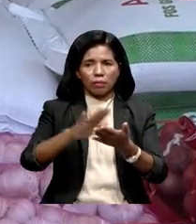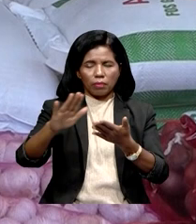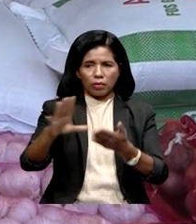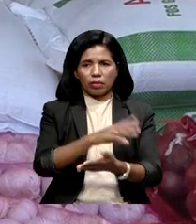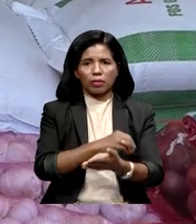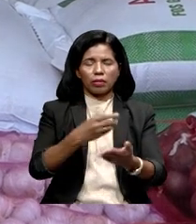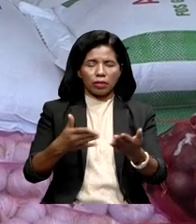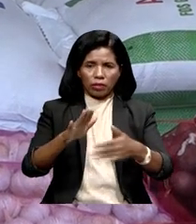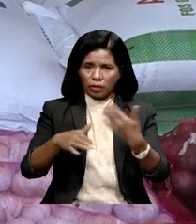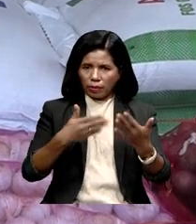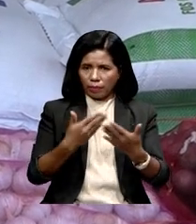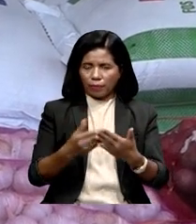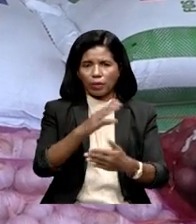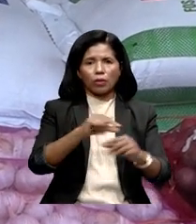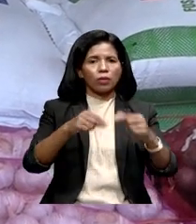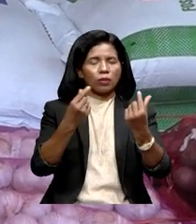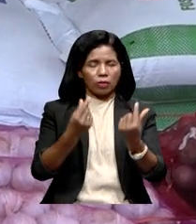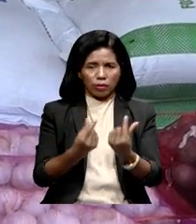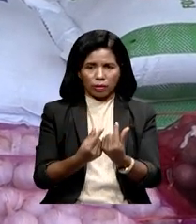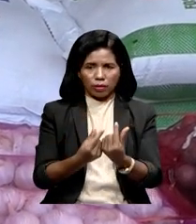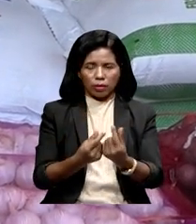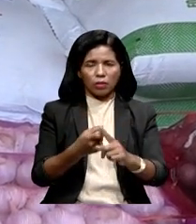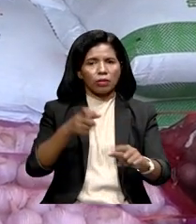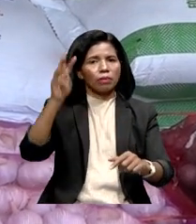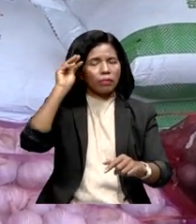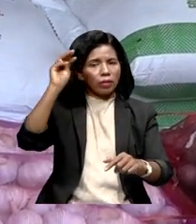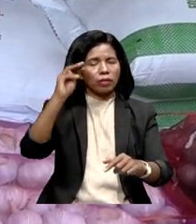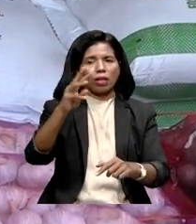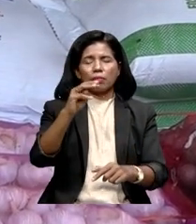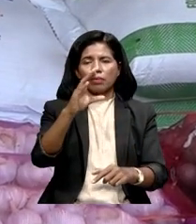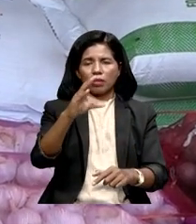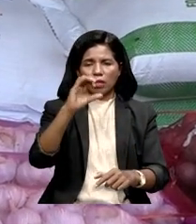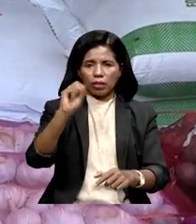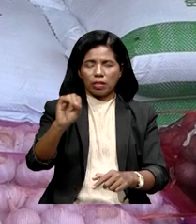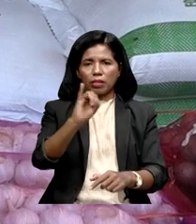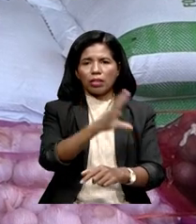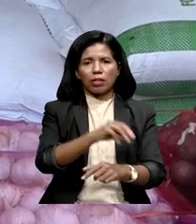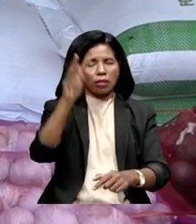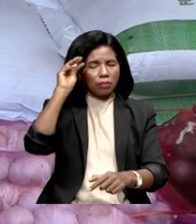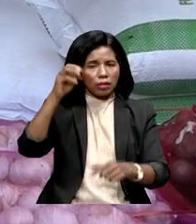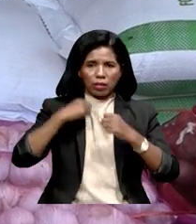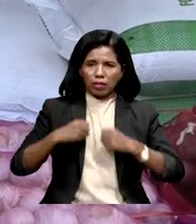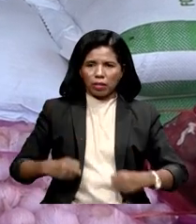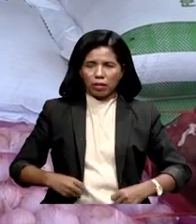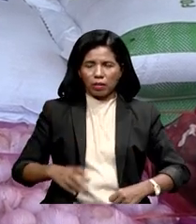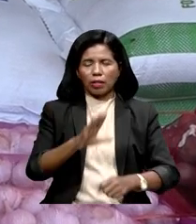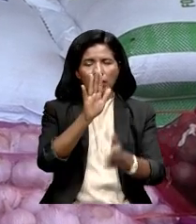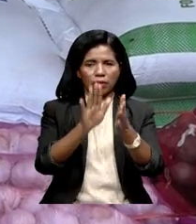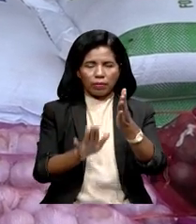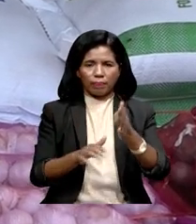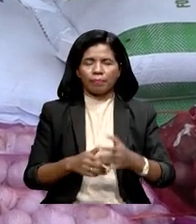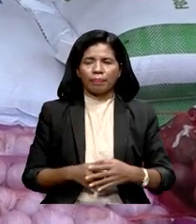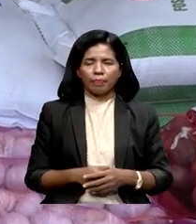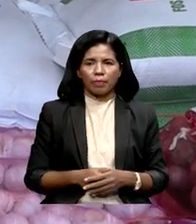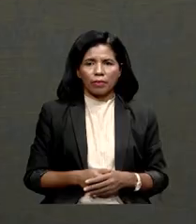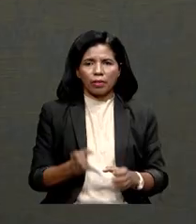de produto, AIFAESA ou equipa conjunta, russi Ministério Comércio no Indústria, no Ministério Saúde minimiza a condição. Se